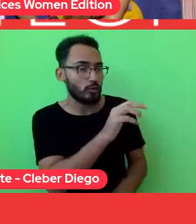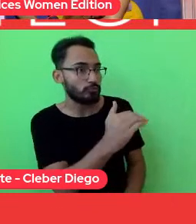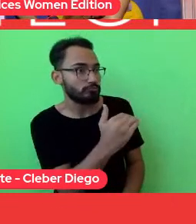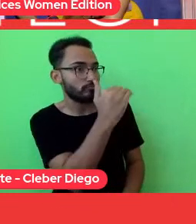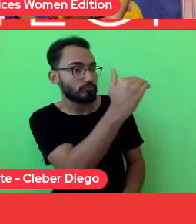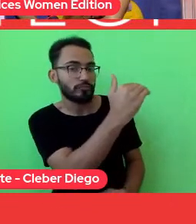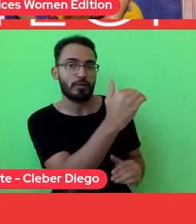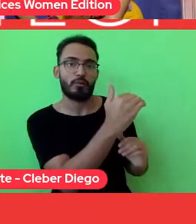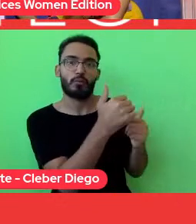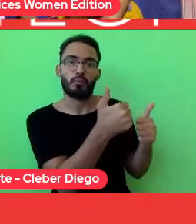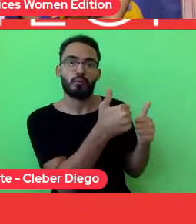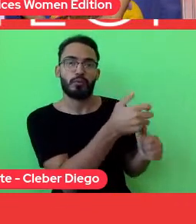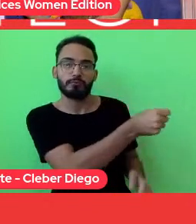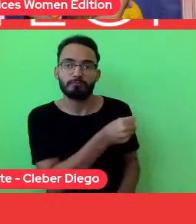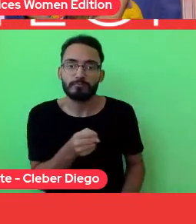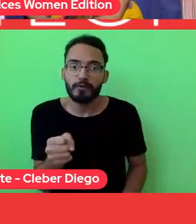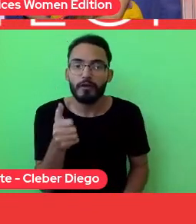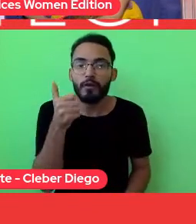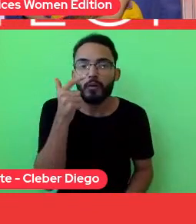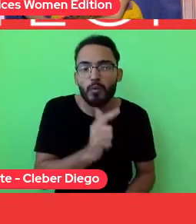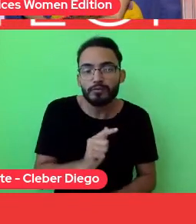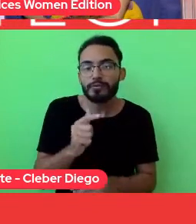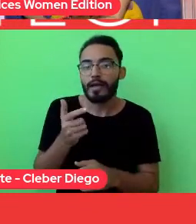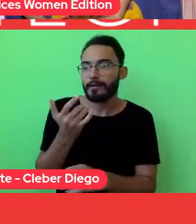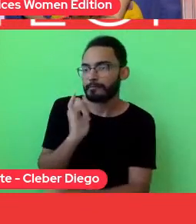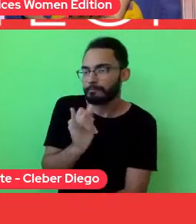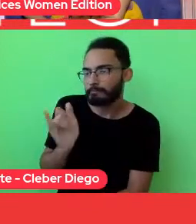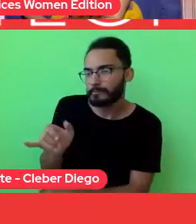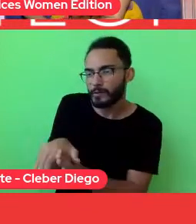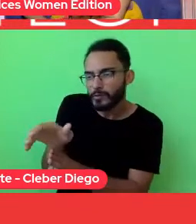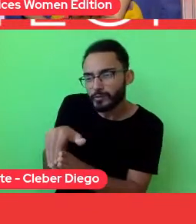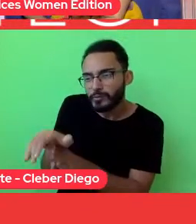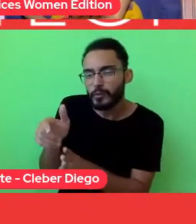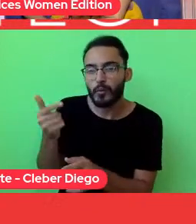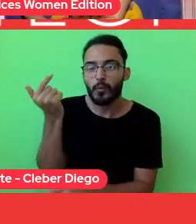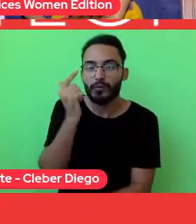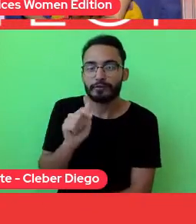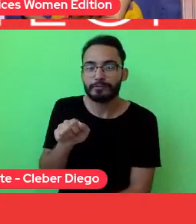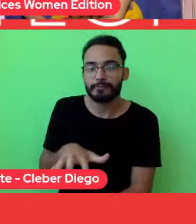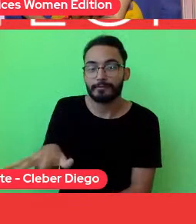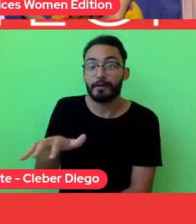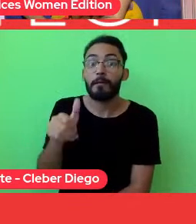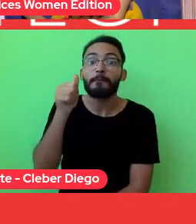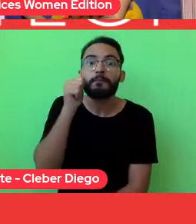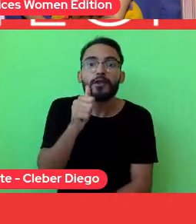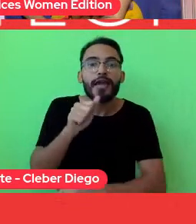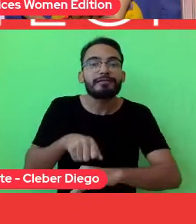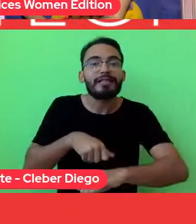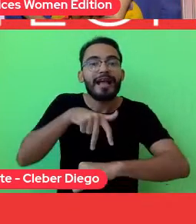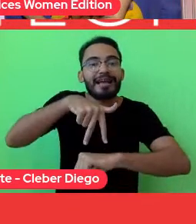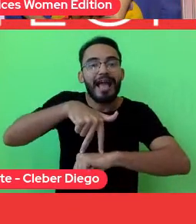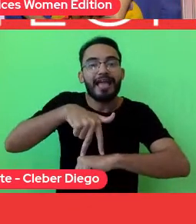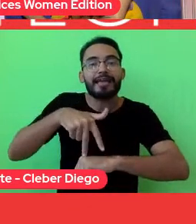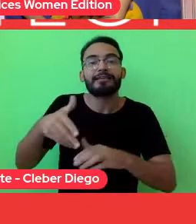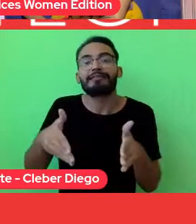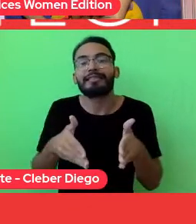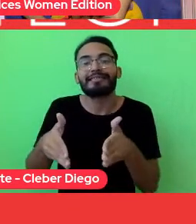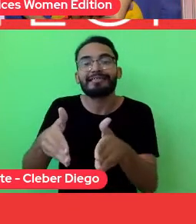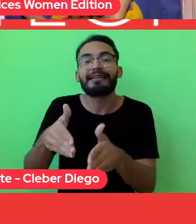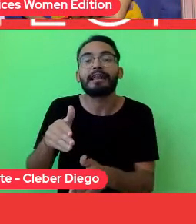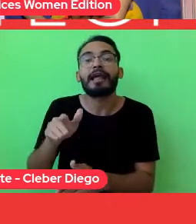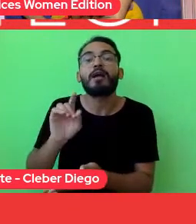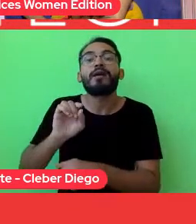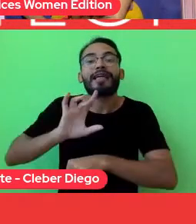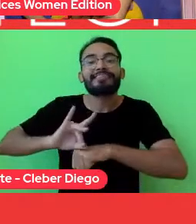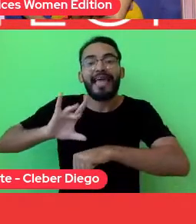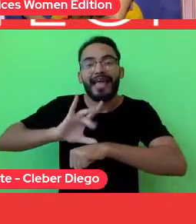nossas mulheres. Então, a gente fez um programa de mentoria. E a gente também olhou mulheres na carreira, na trilha técnica, na